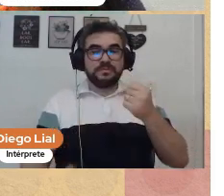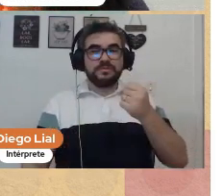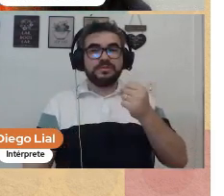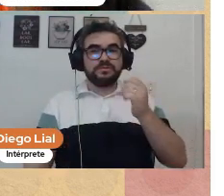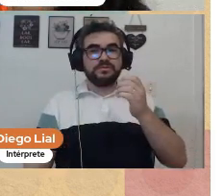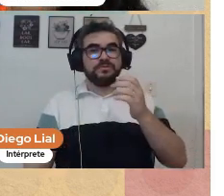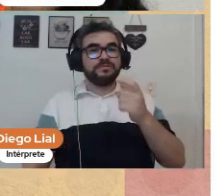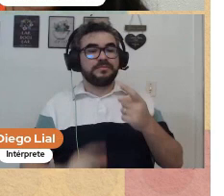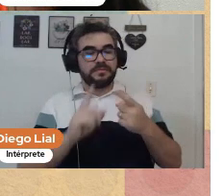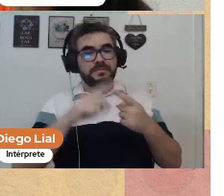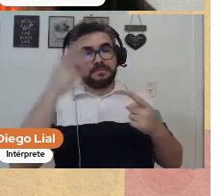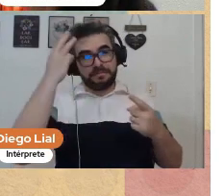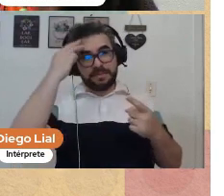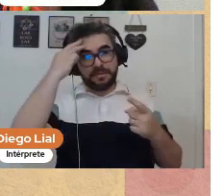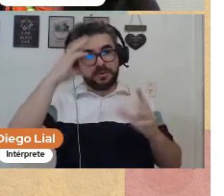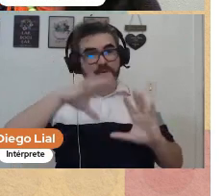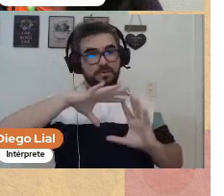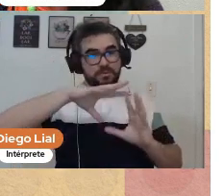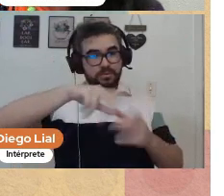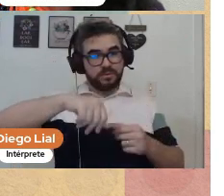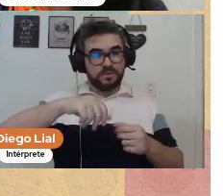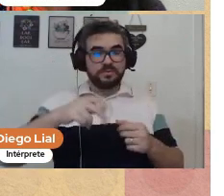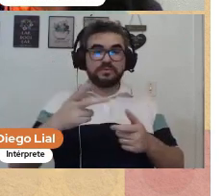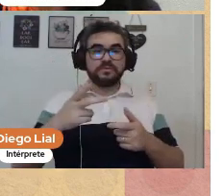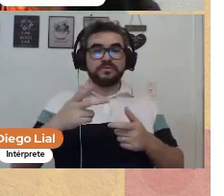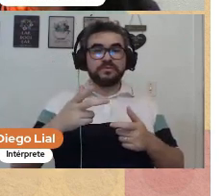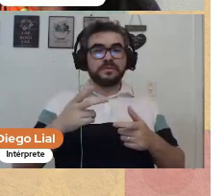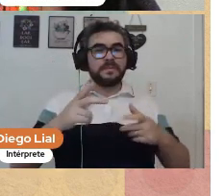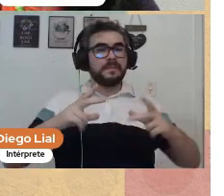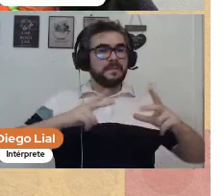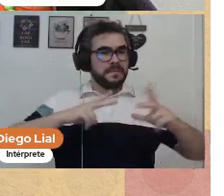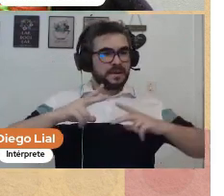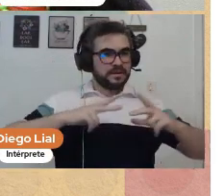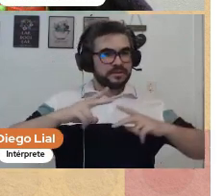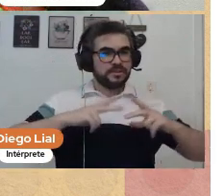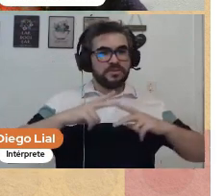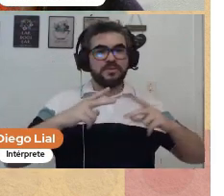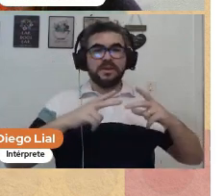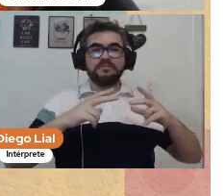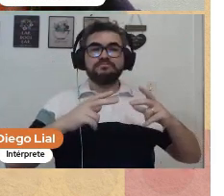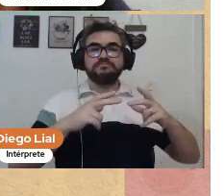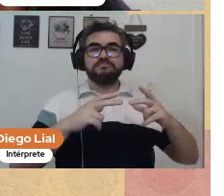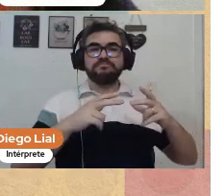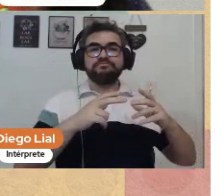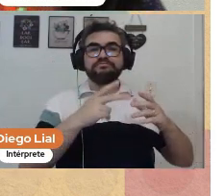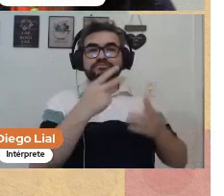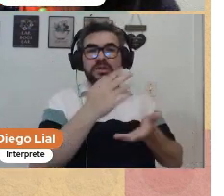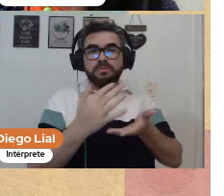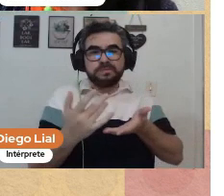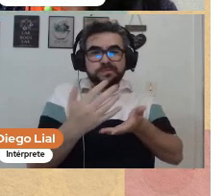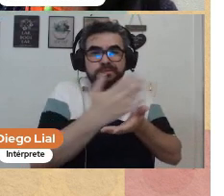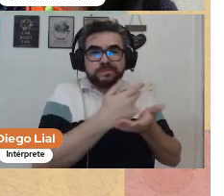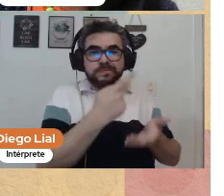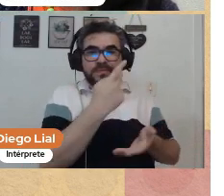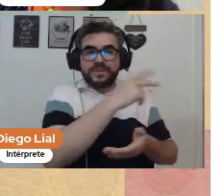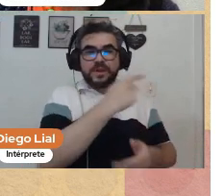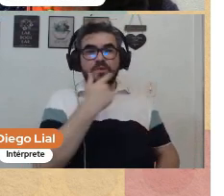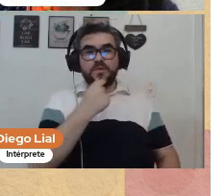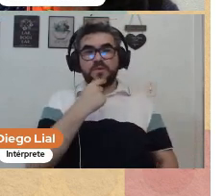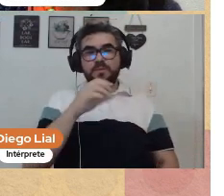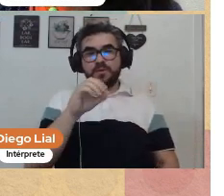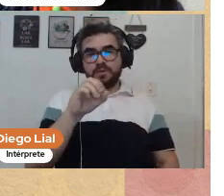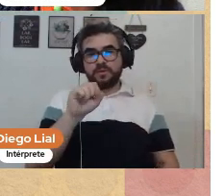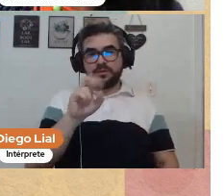pelo arquivo pessoal de Oswaldo Cruz e pelo arquivo pessoal de Carlos Chagas. Então, eles fazem parte, né, esse programa